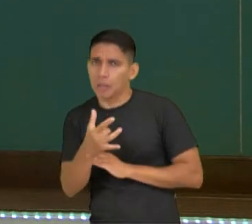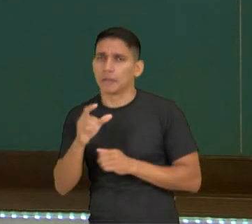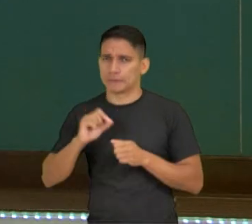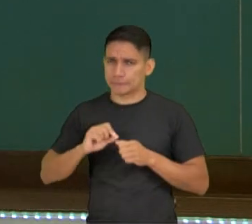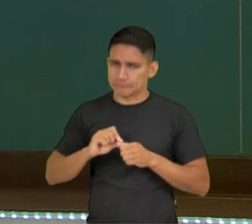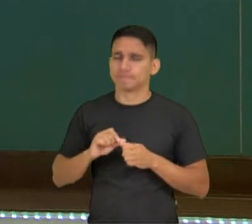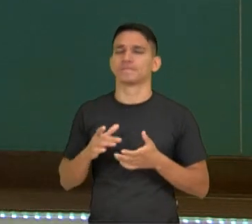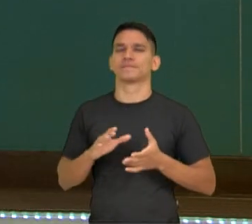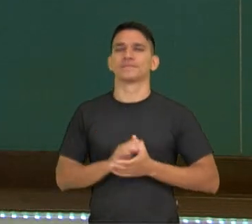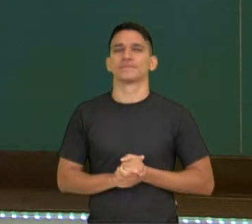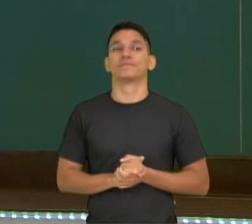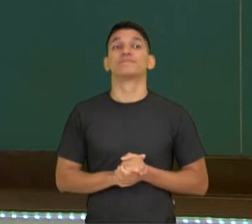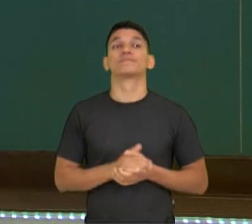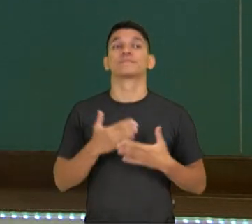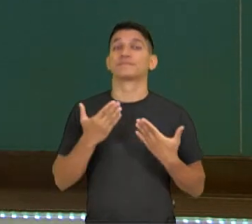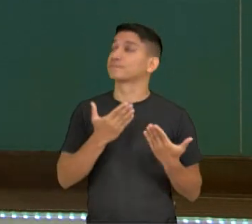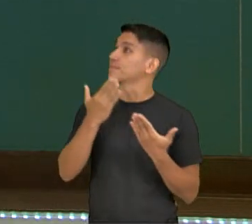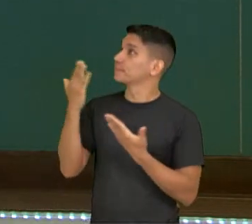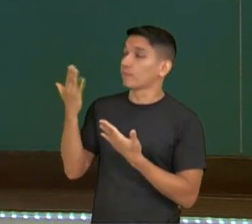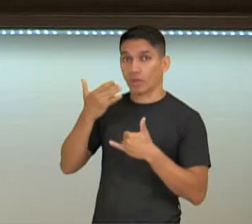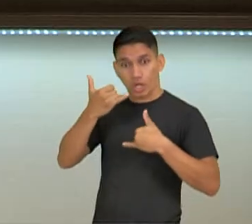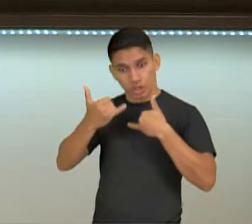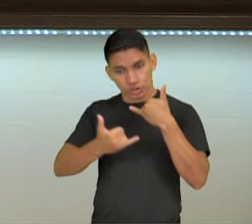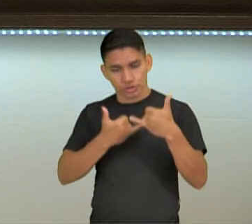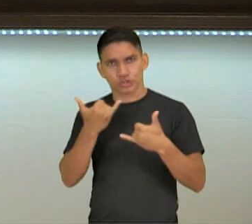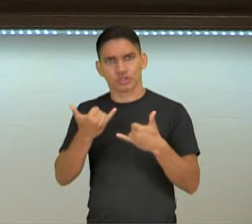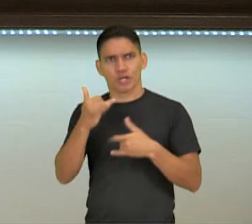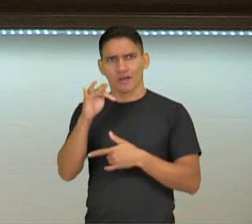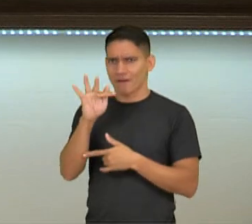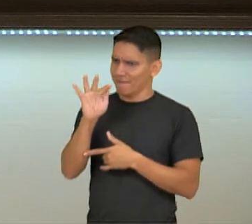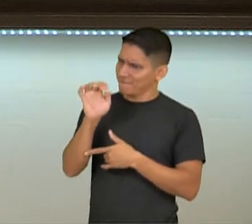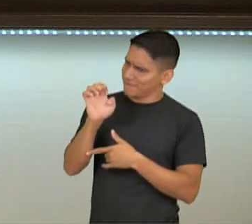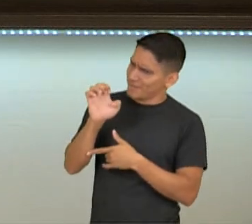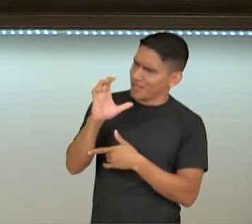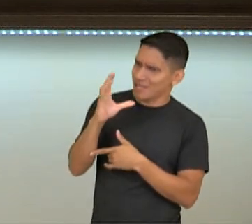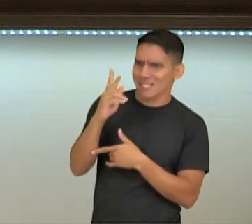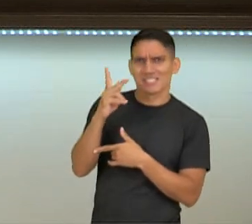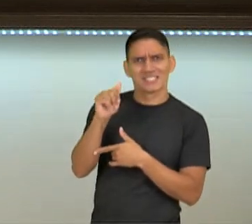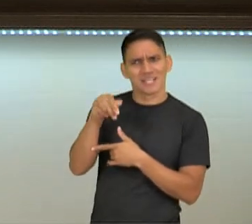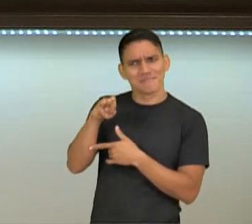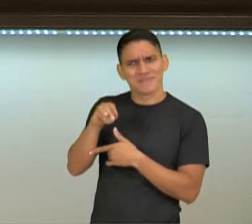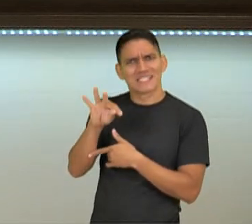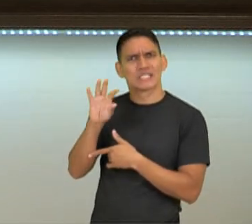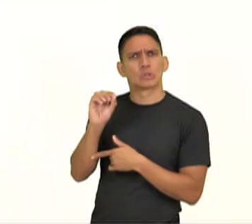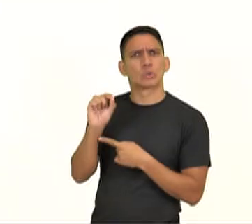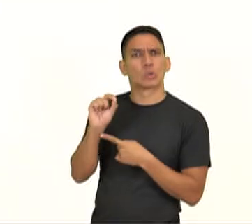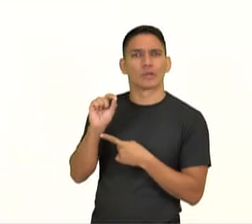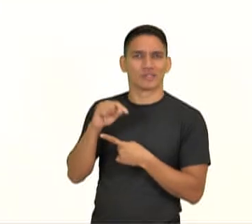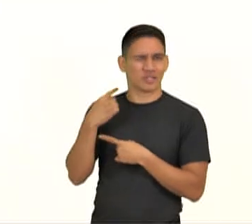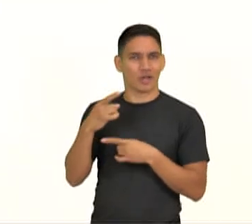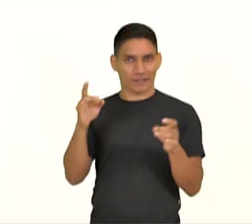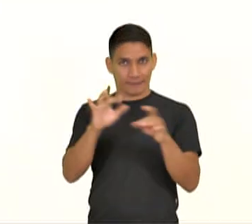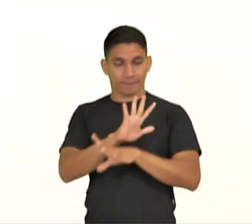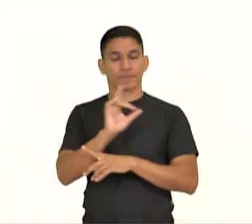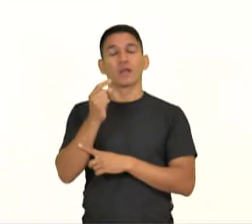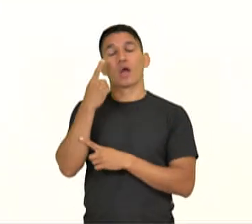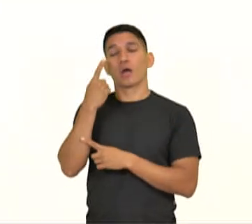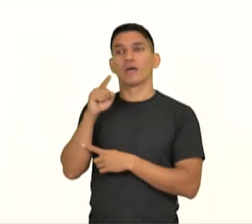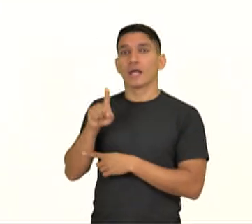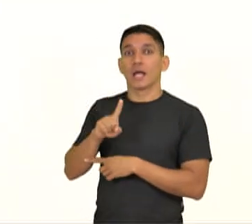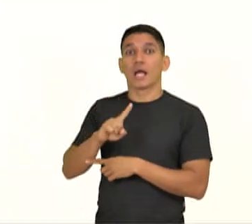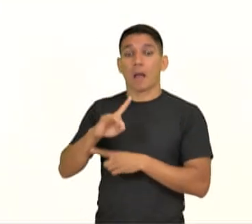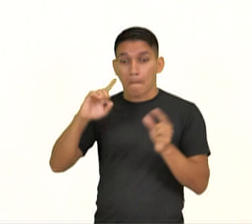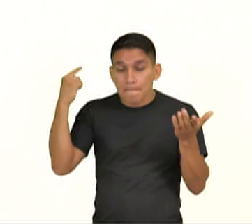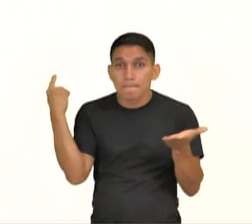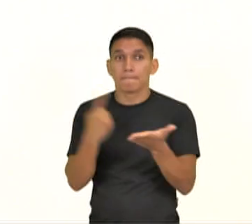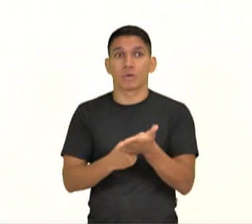mais. Os jogos de fechamento, para a gente fechar, os participantes estabelecem uma ponte